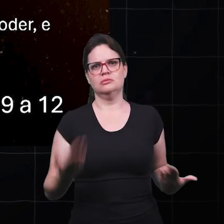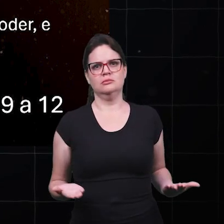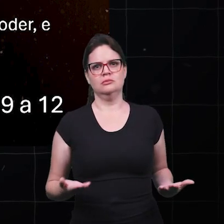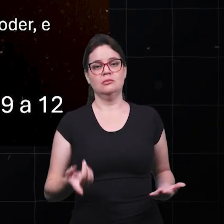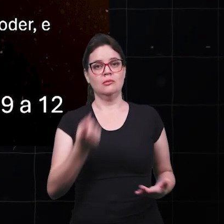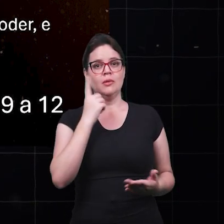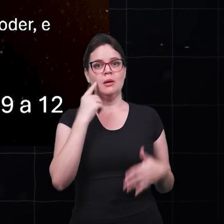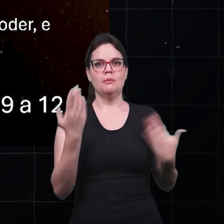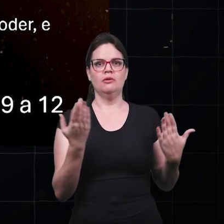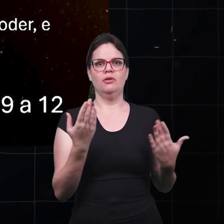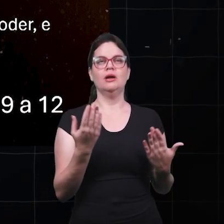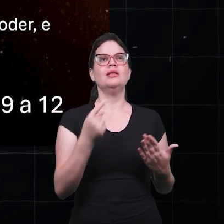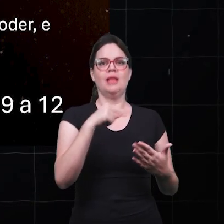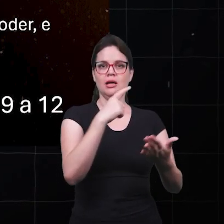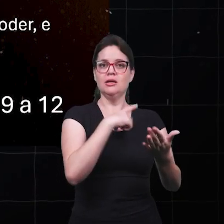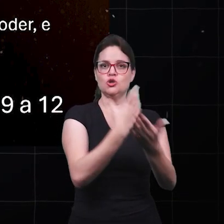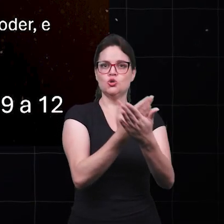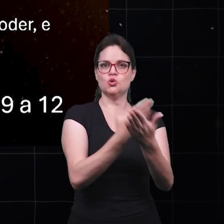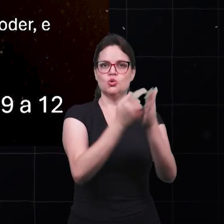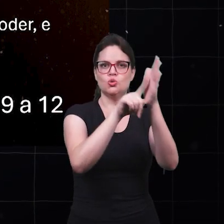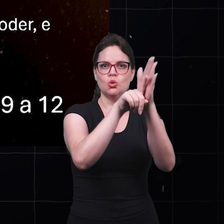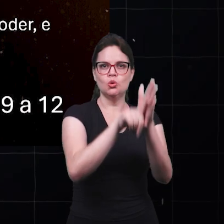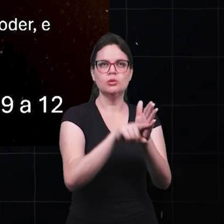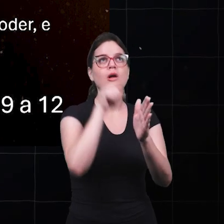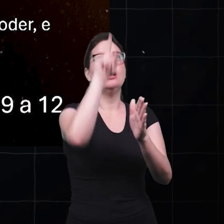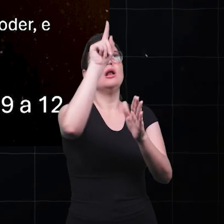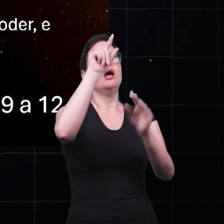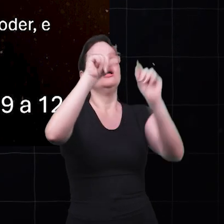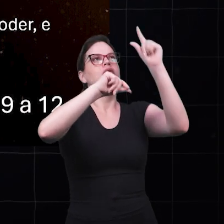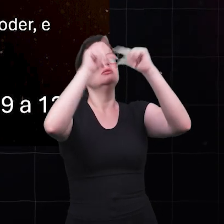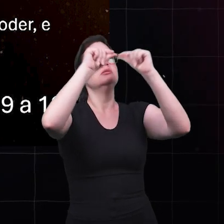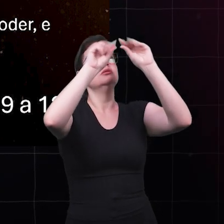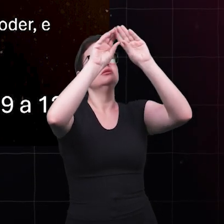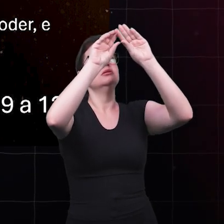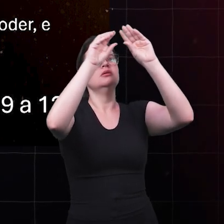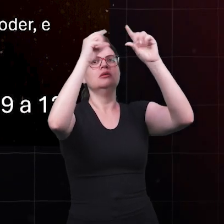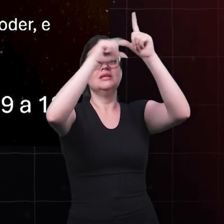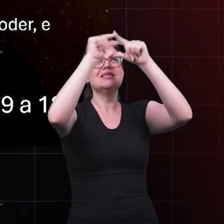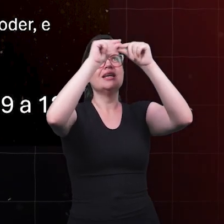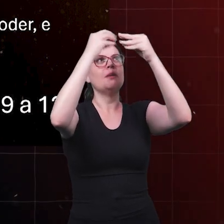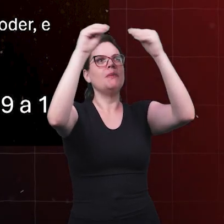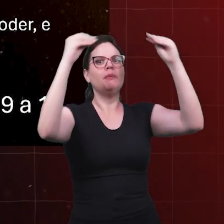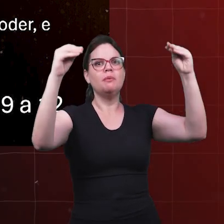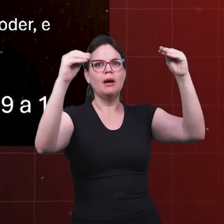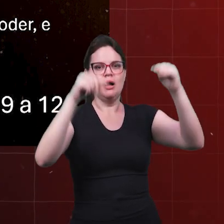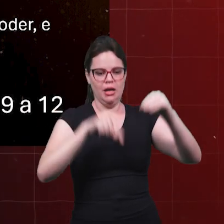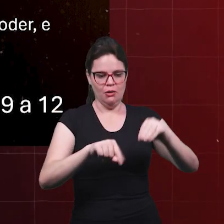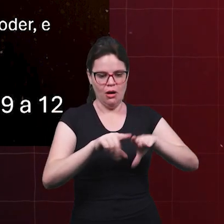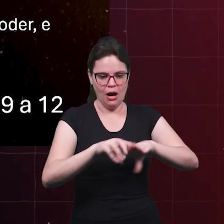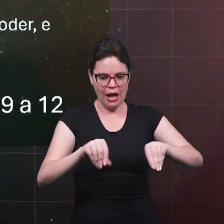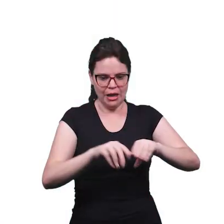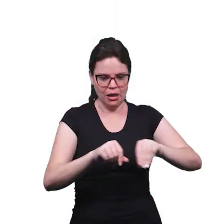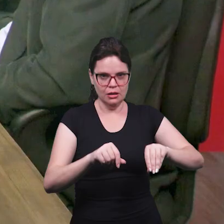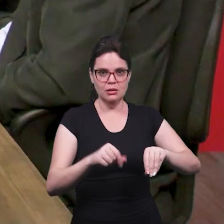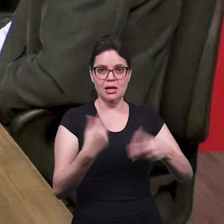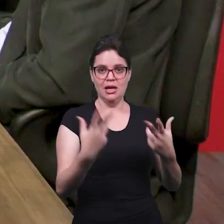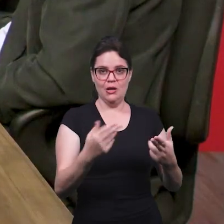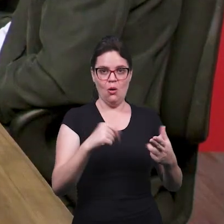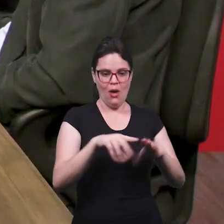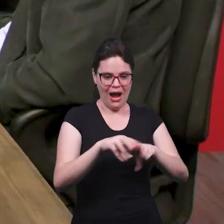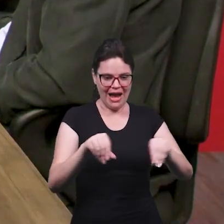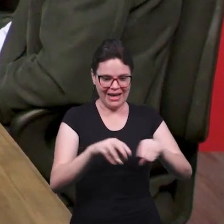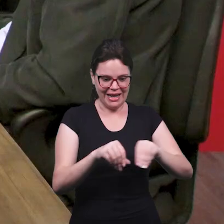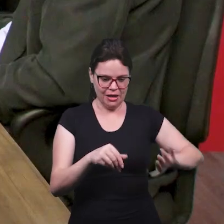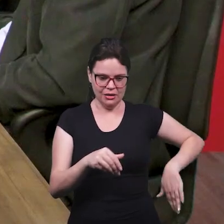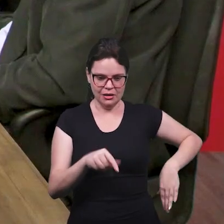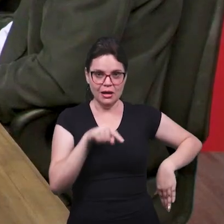existem quantos grãos de areia, estudos científicos que fazem essa estimativa. O mesmo número de estrelas que tem no universo